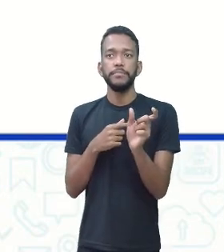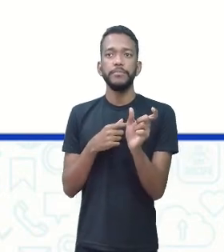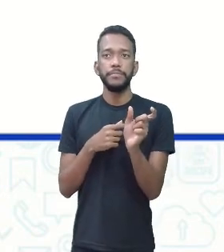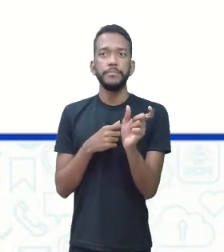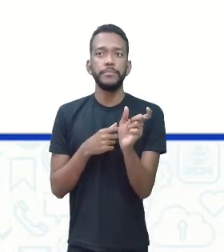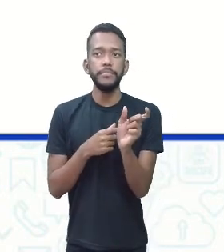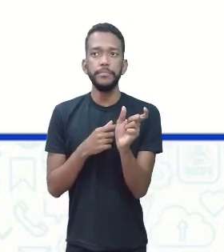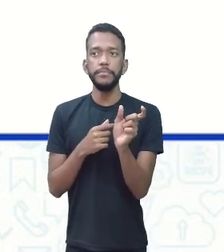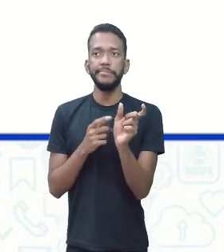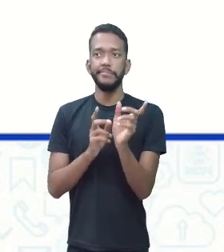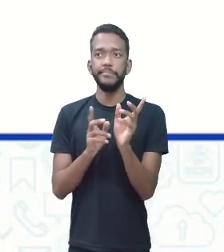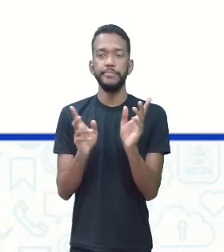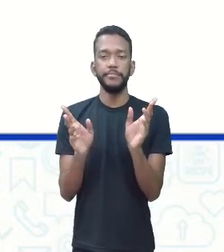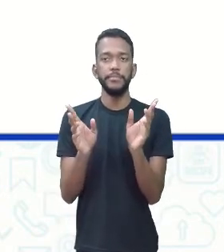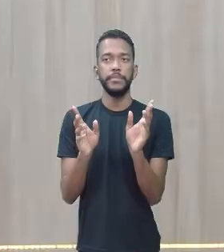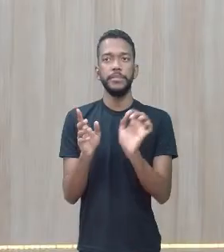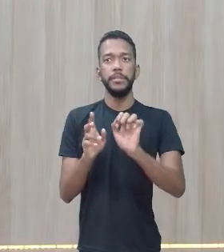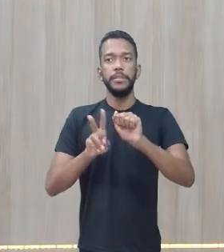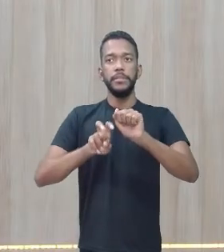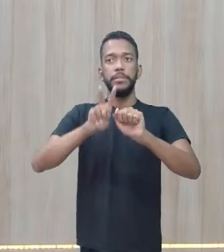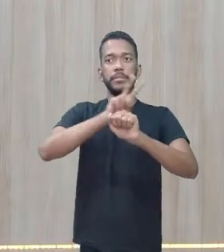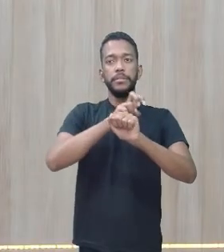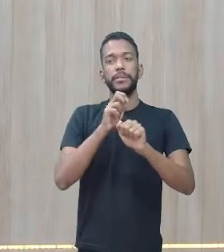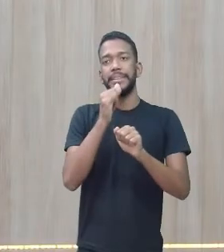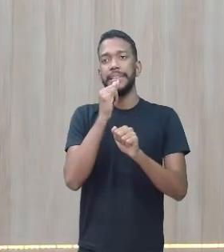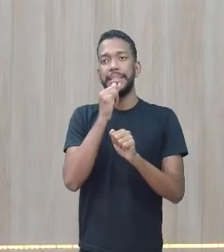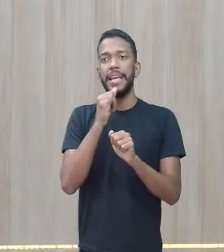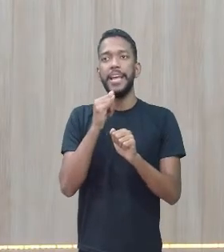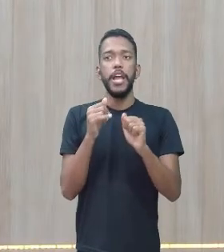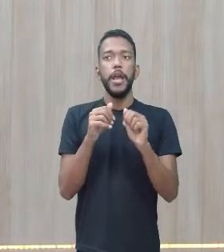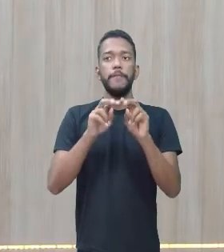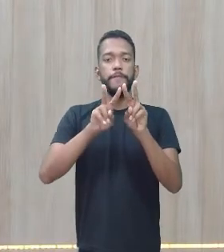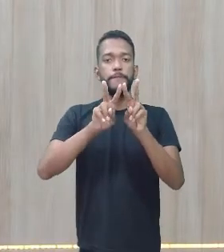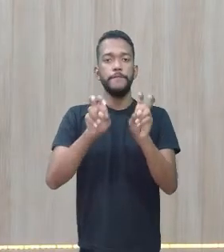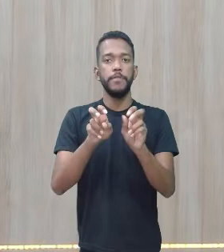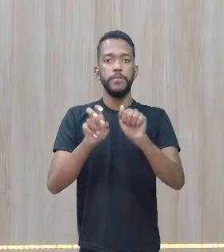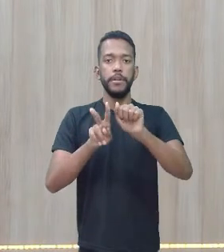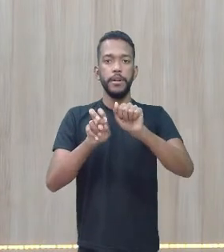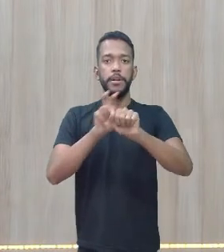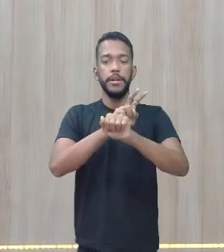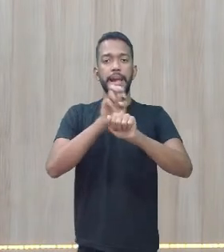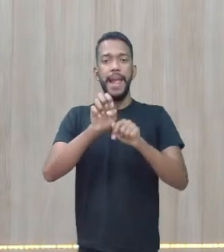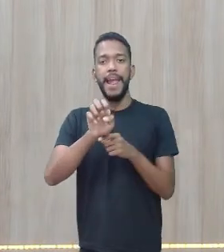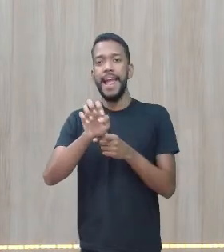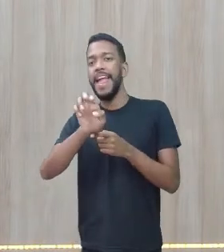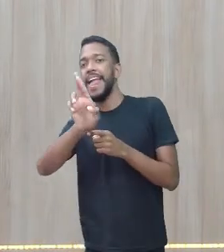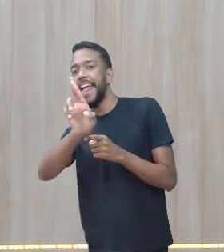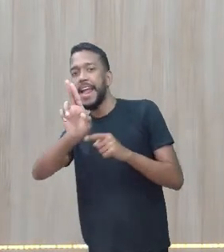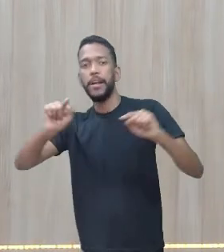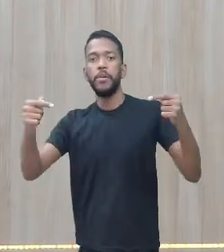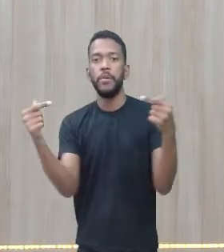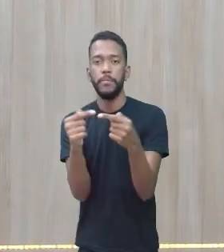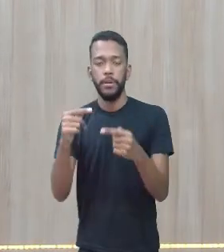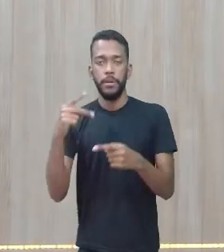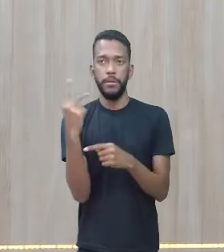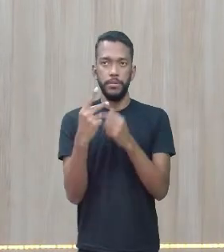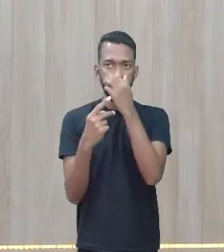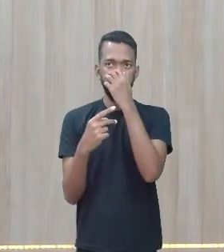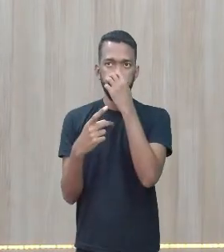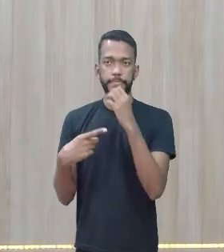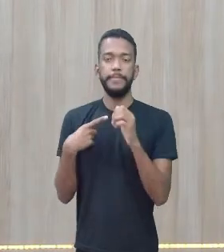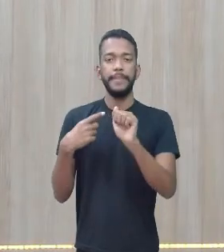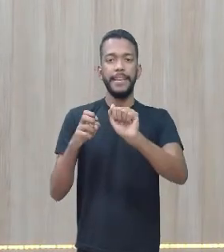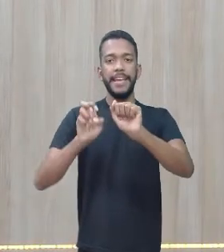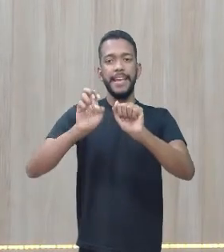acompanhada, não é, ali de um R, não é? Por isso que ela é verbal, não é? E aí nós temos aqui